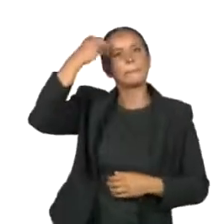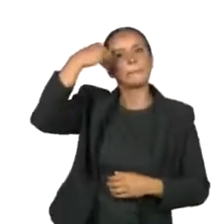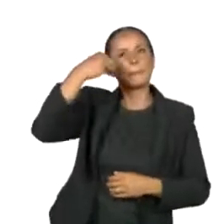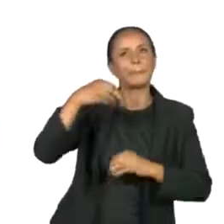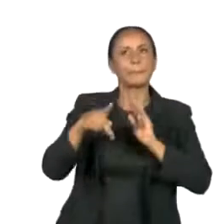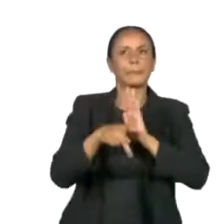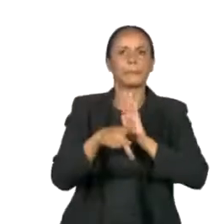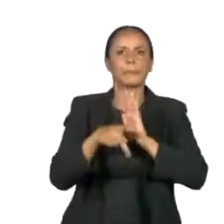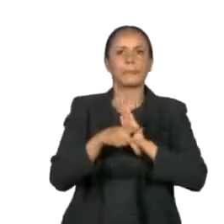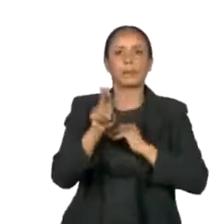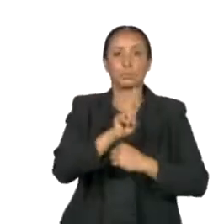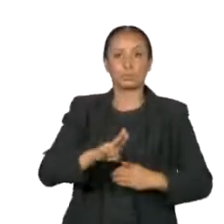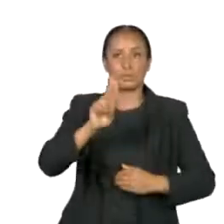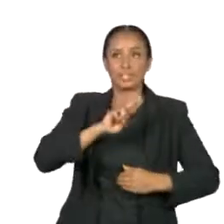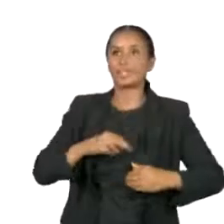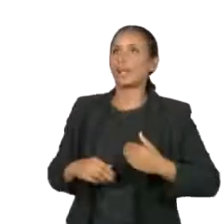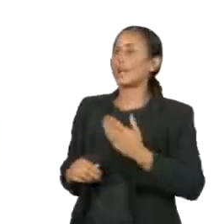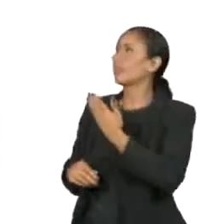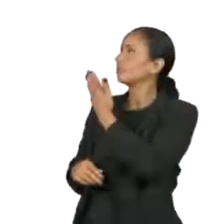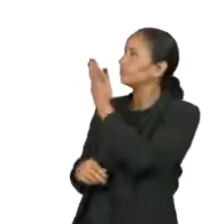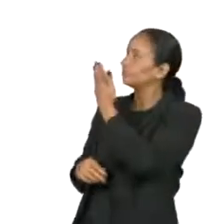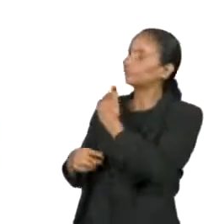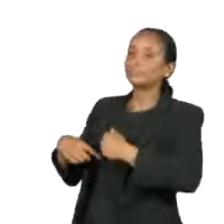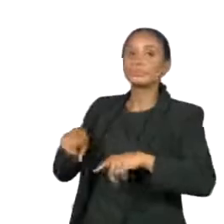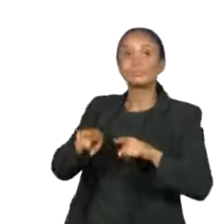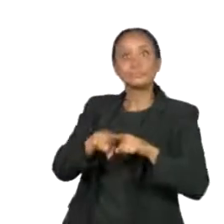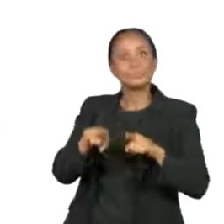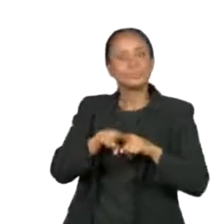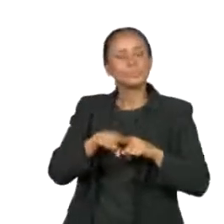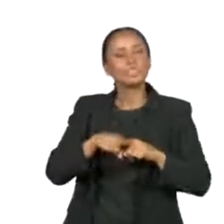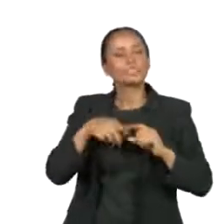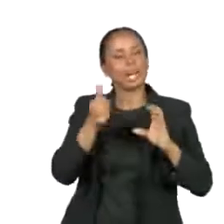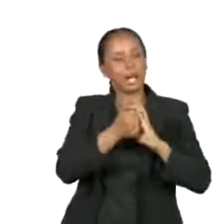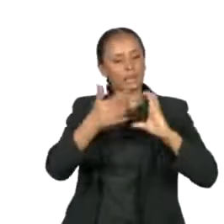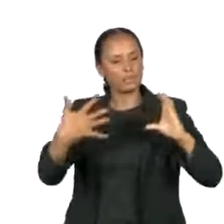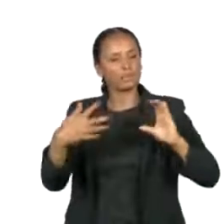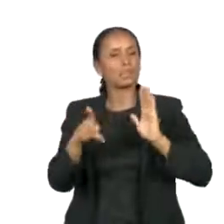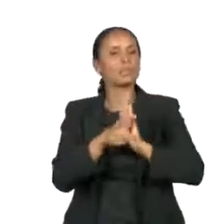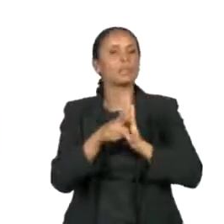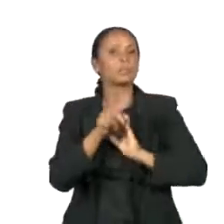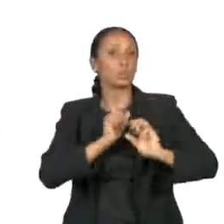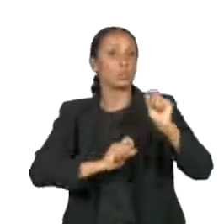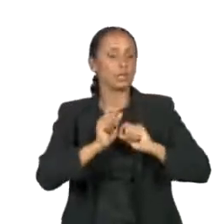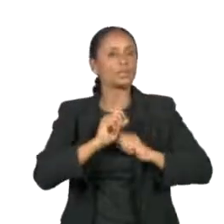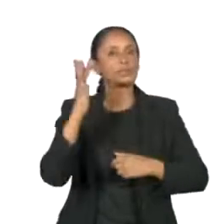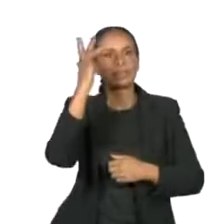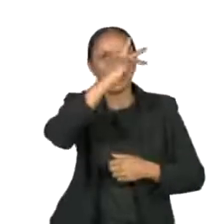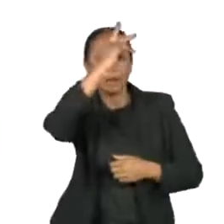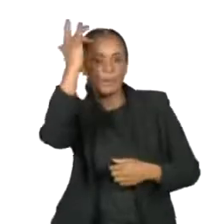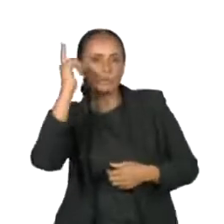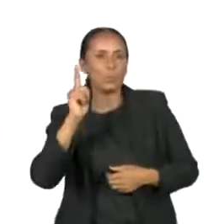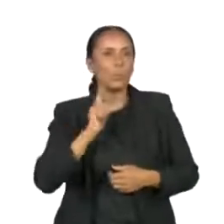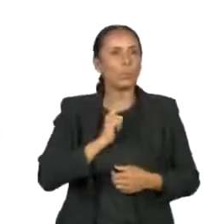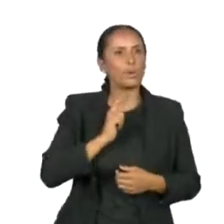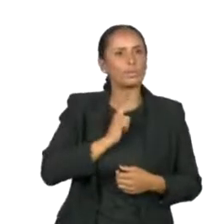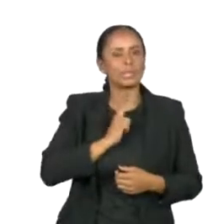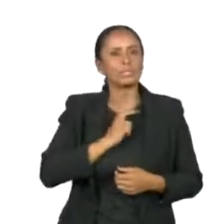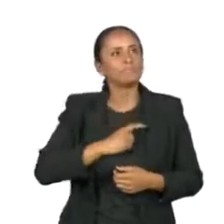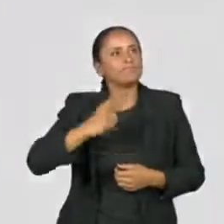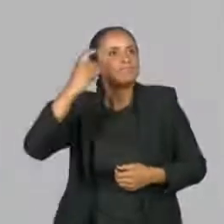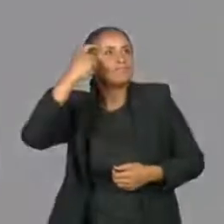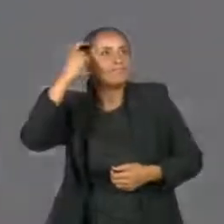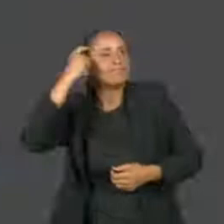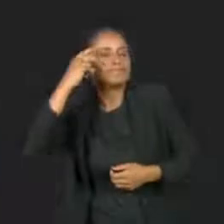Washington. Outra característica, segundo o professor, é a capacidade de estabelecer ligações entre ideias